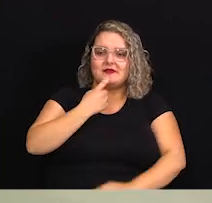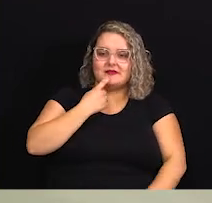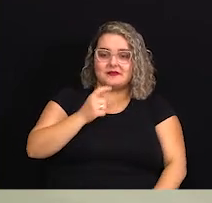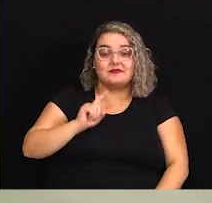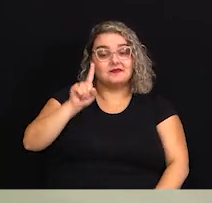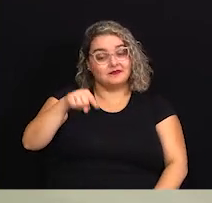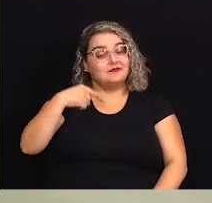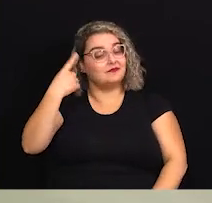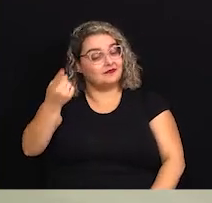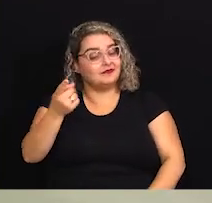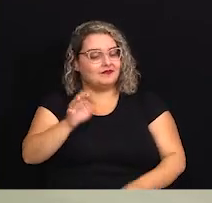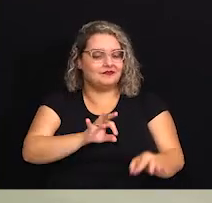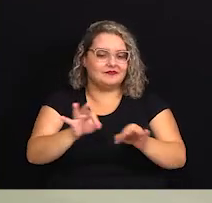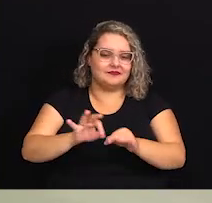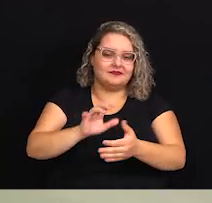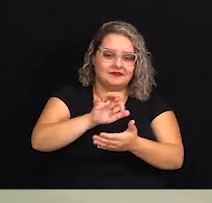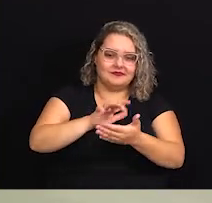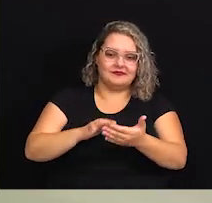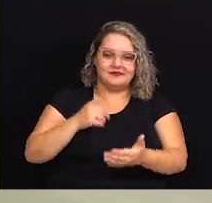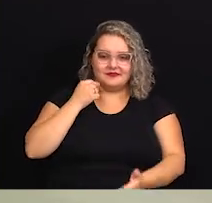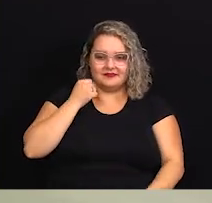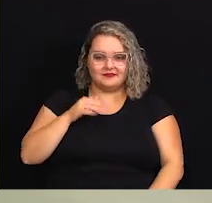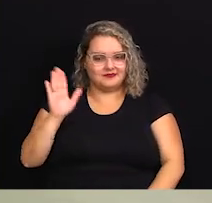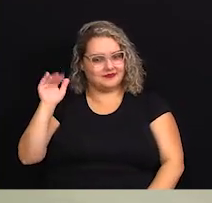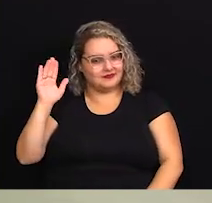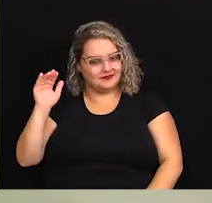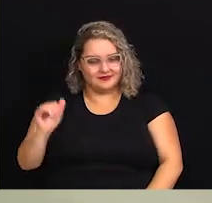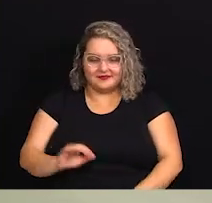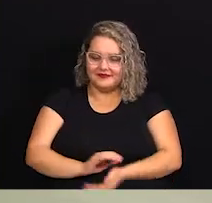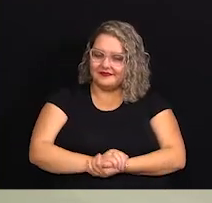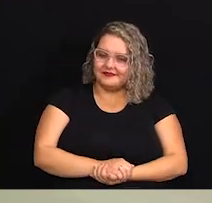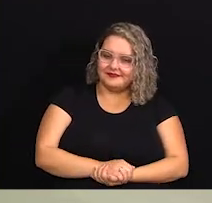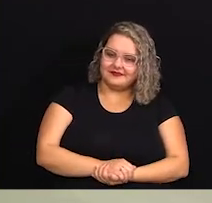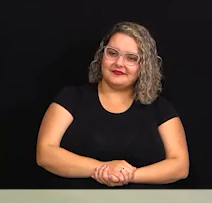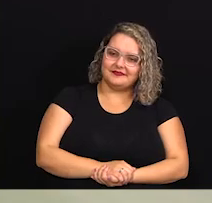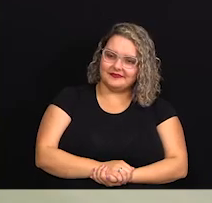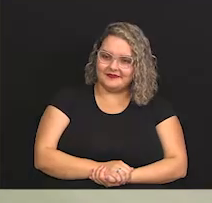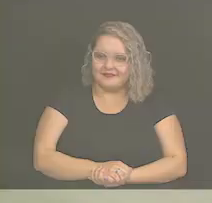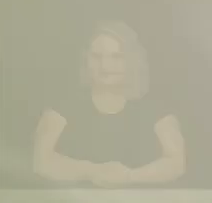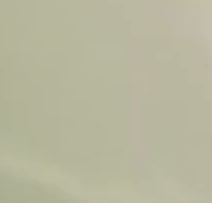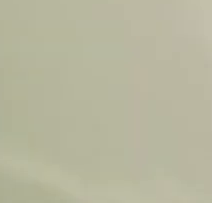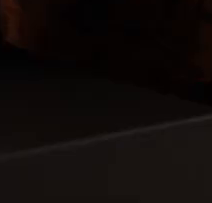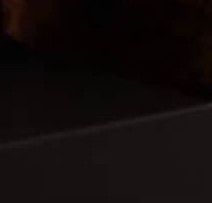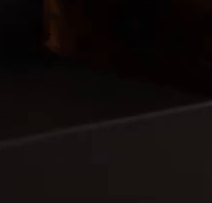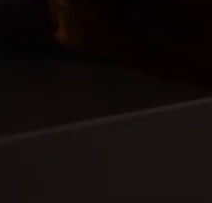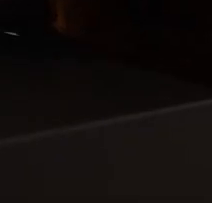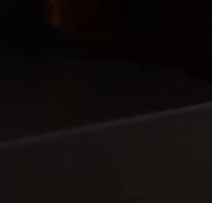Campinas. Eu aguardo vocês no próximo Na Ponta do Lápis. Até a próxima edição!